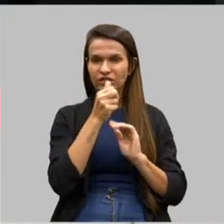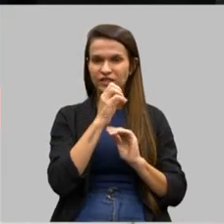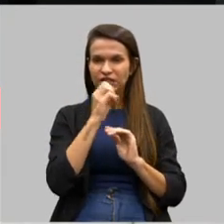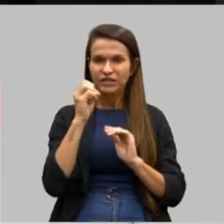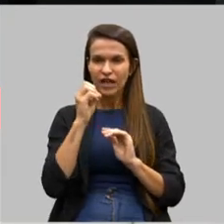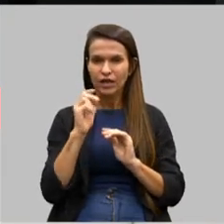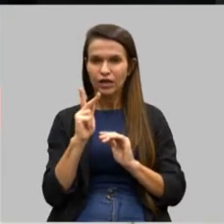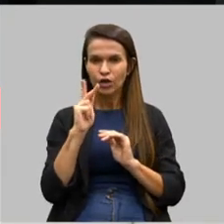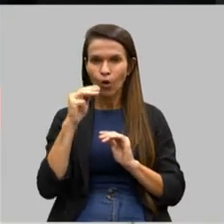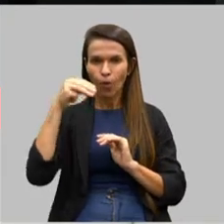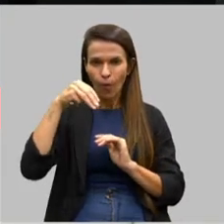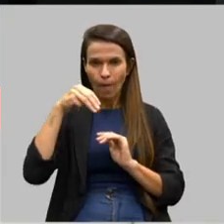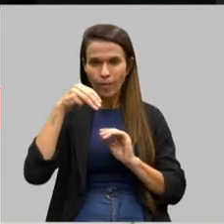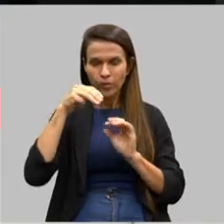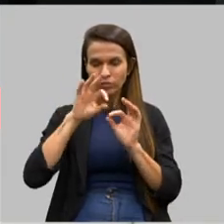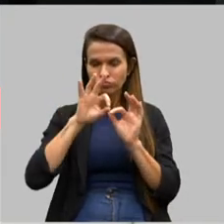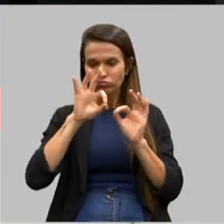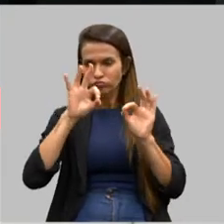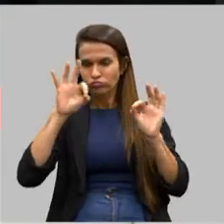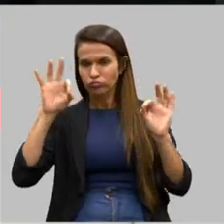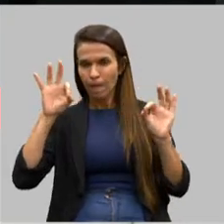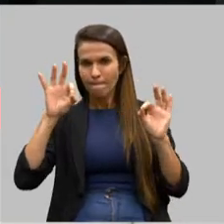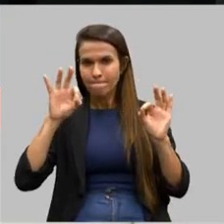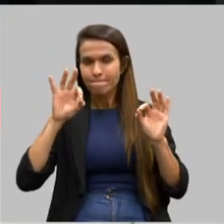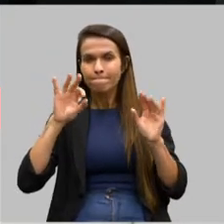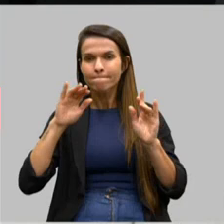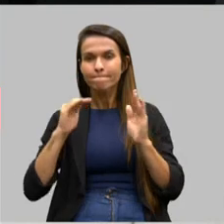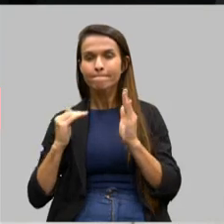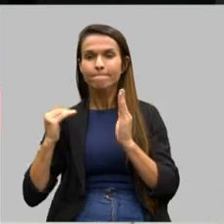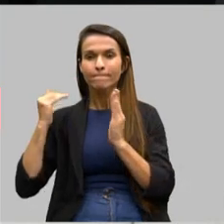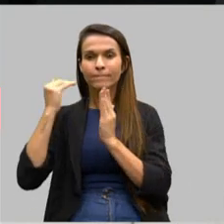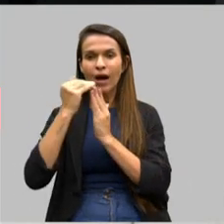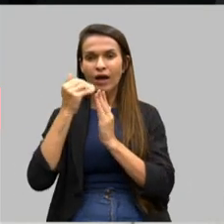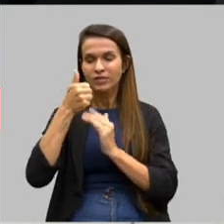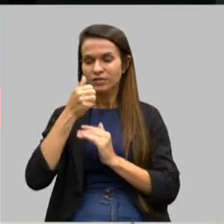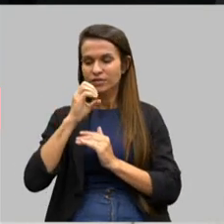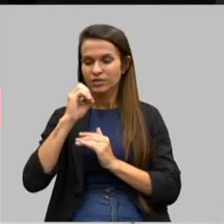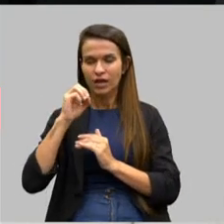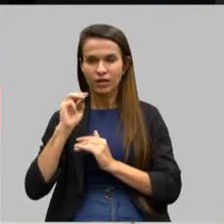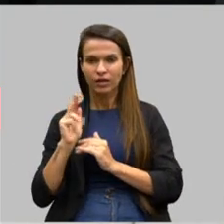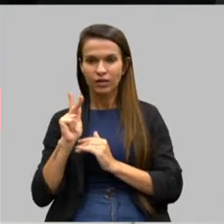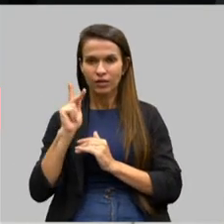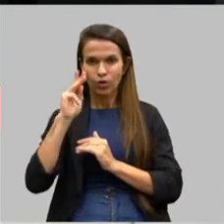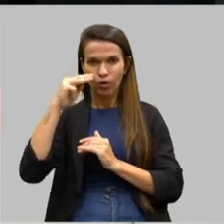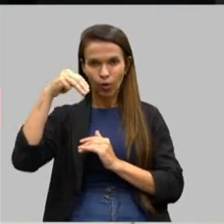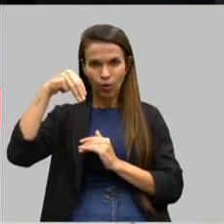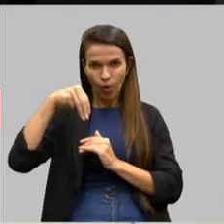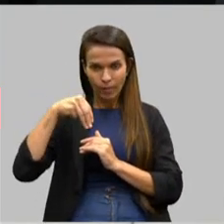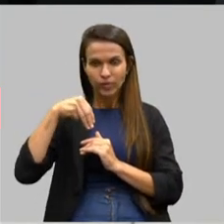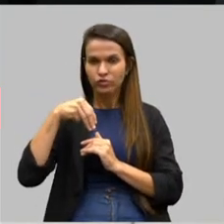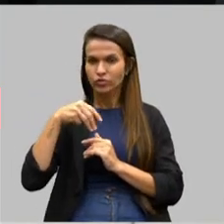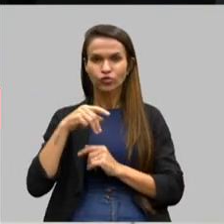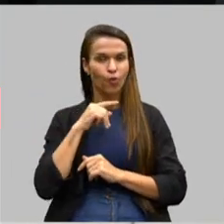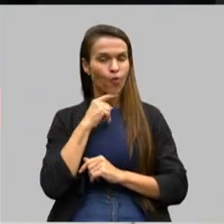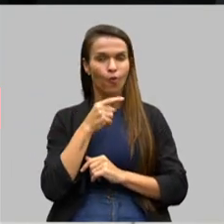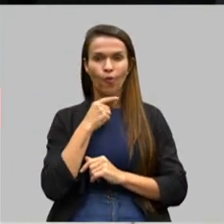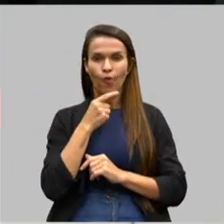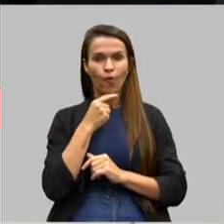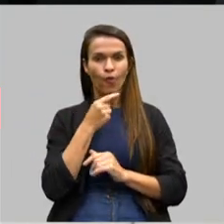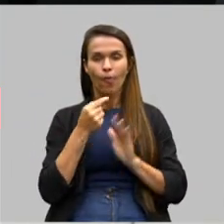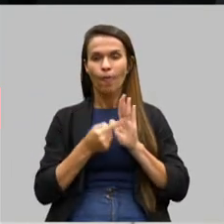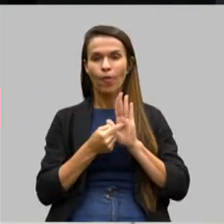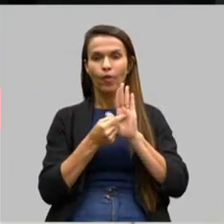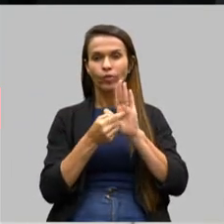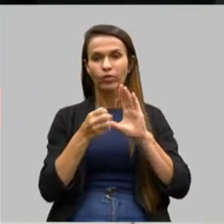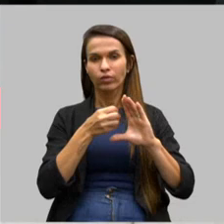de grade aqui, mais 100 quilômetros, um ponto de grade. A gente não consegue representar as